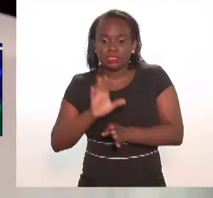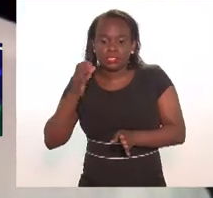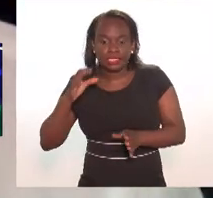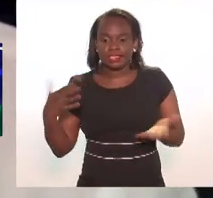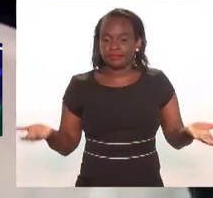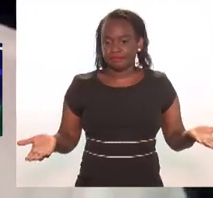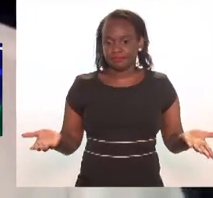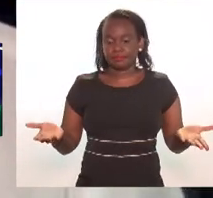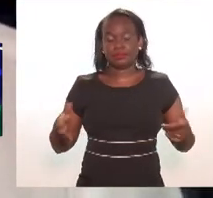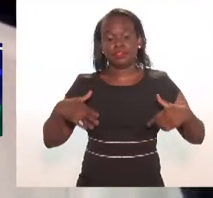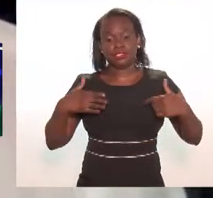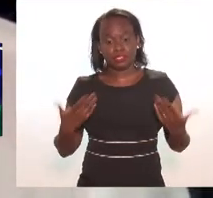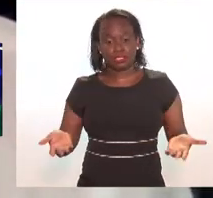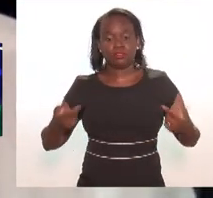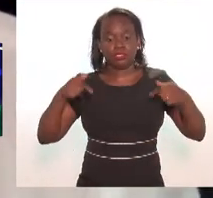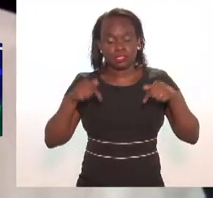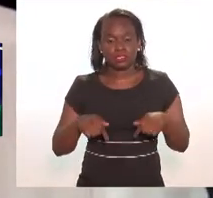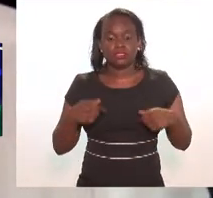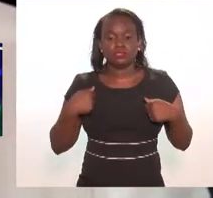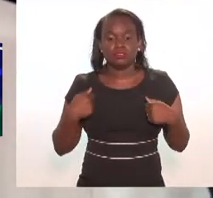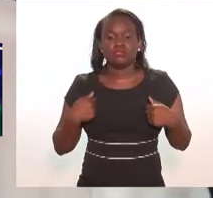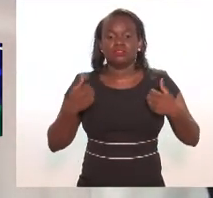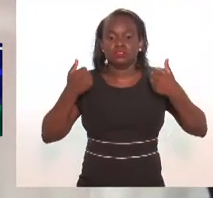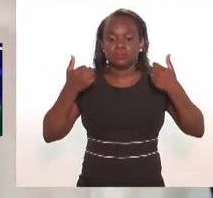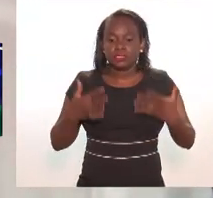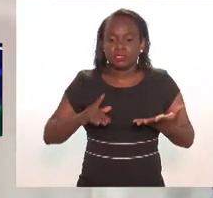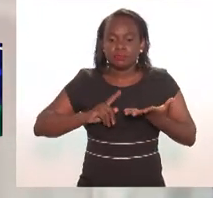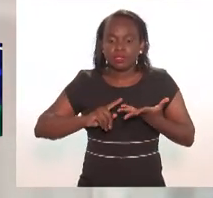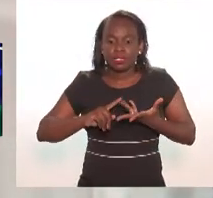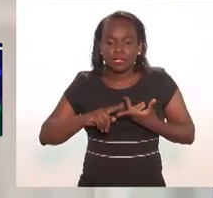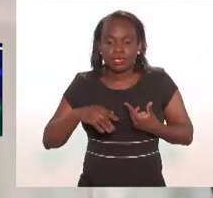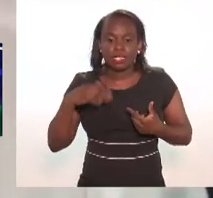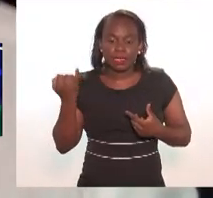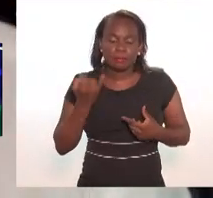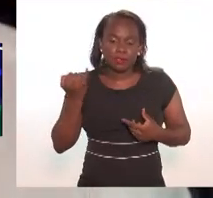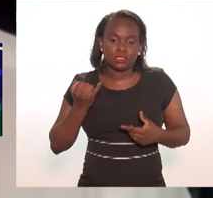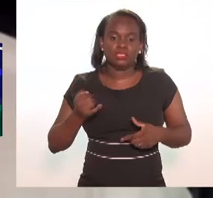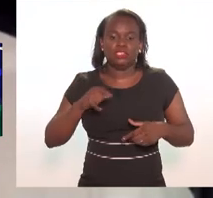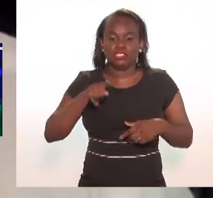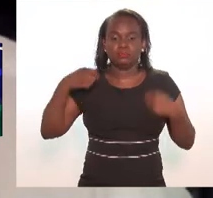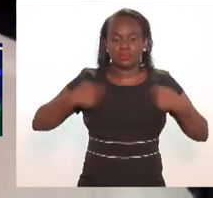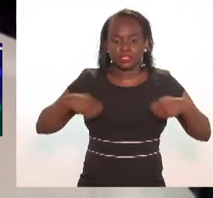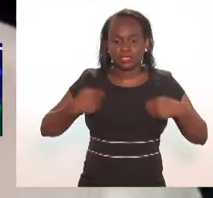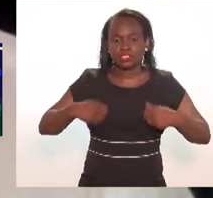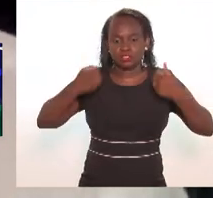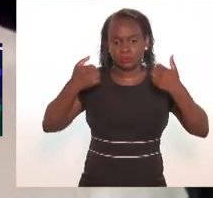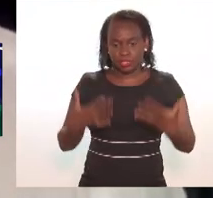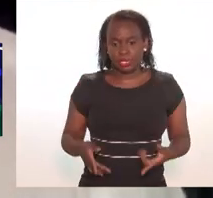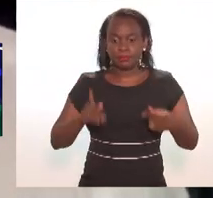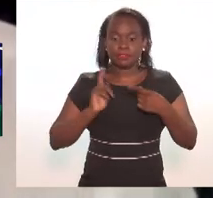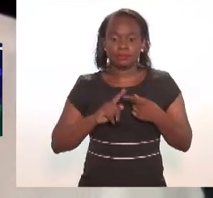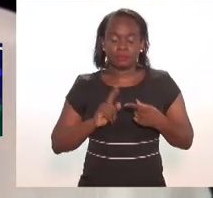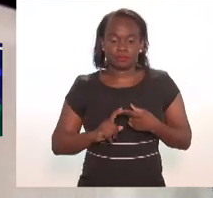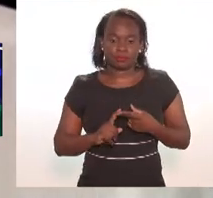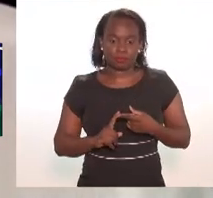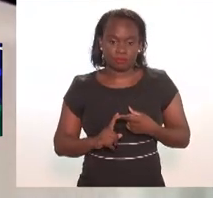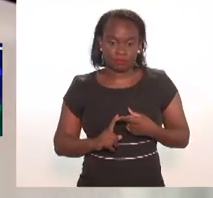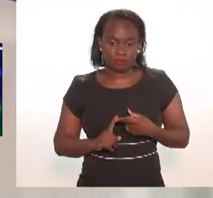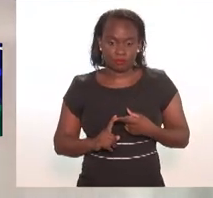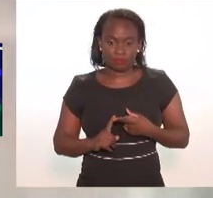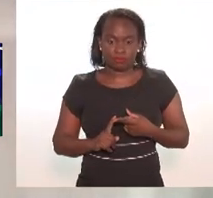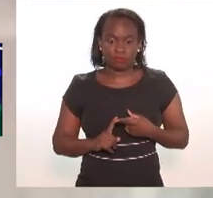científicas. Então, fica aqui, né, algumas colocações quase que são pertinentes que a gente precisa colocar. Primeiro,